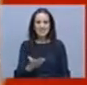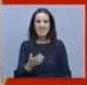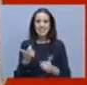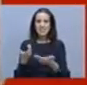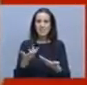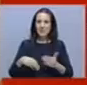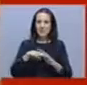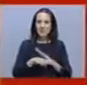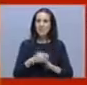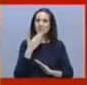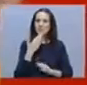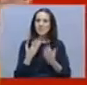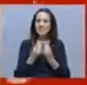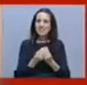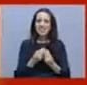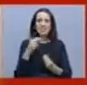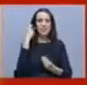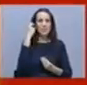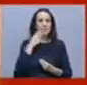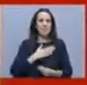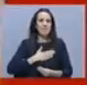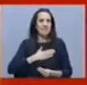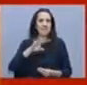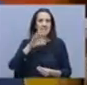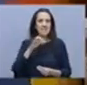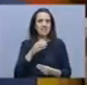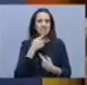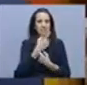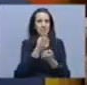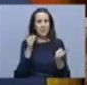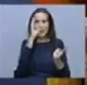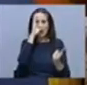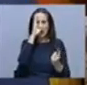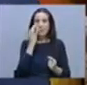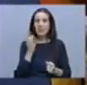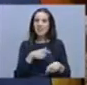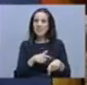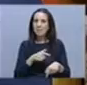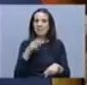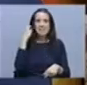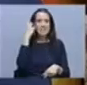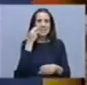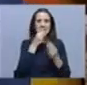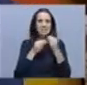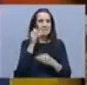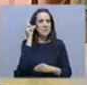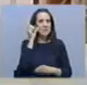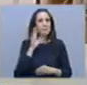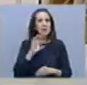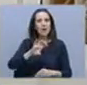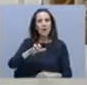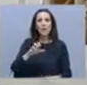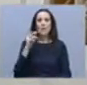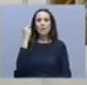por estar connosco. Adoramos o fundão, portanto fica desde já aqui esclarecido. Apesar de ainda não termos chegado à época das cerejas, o fundão tem outros